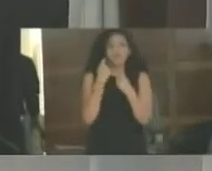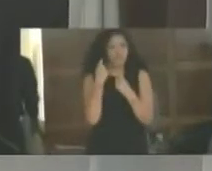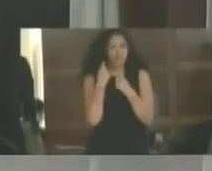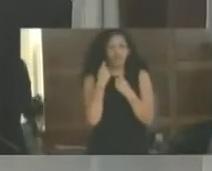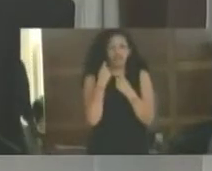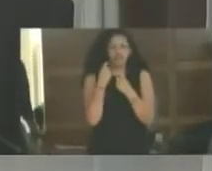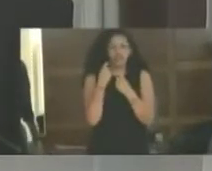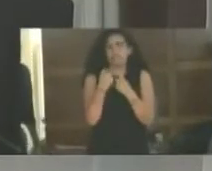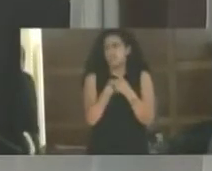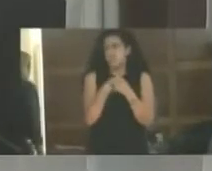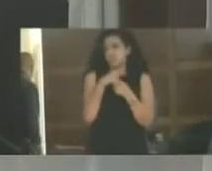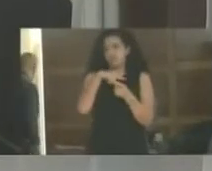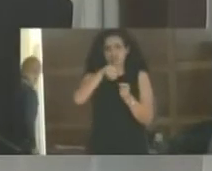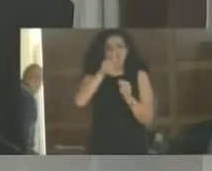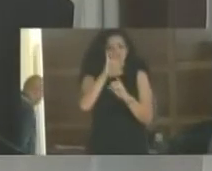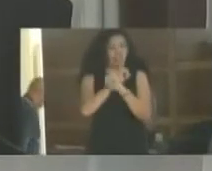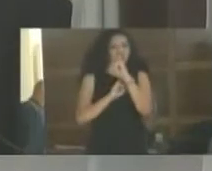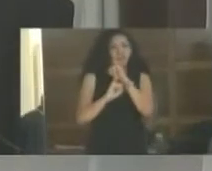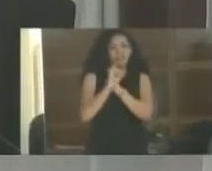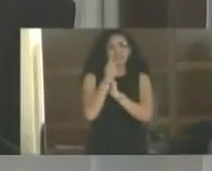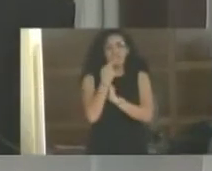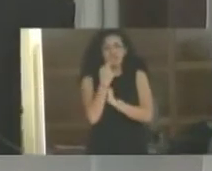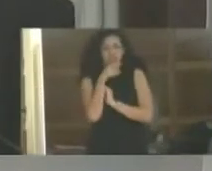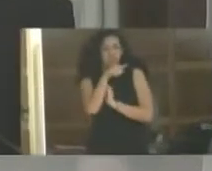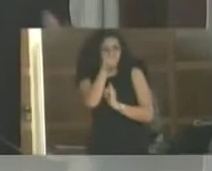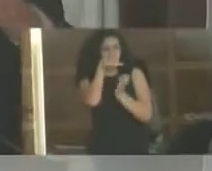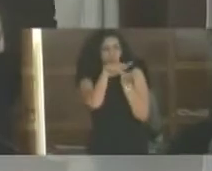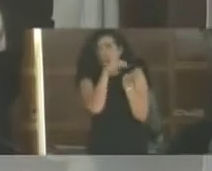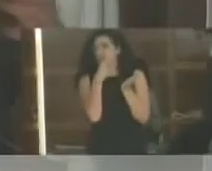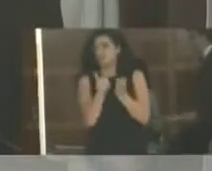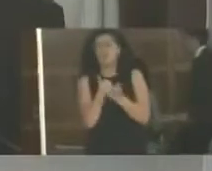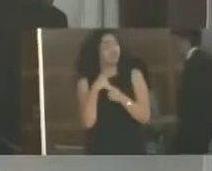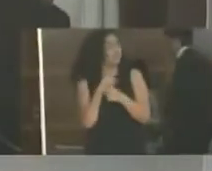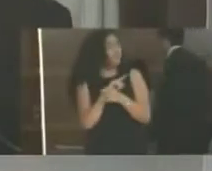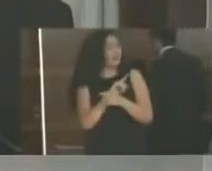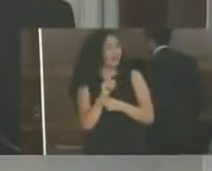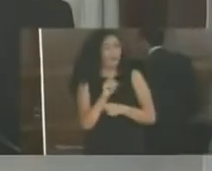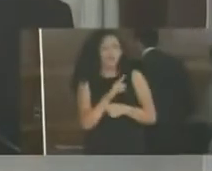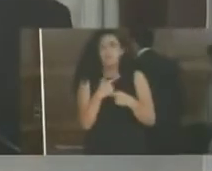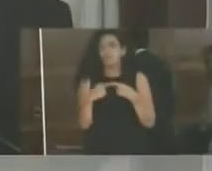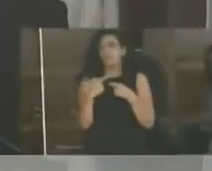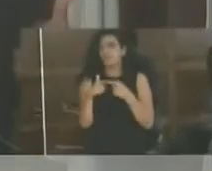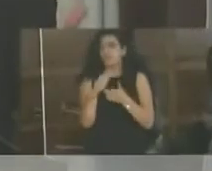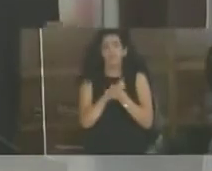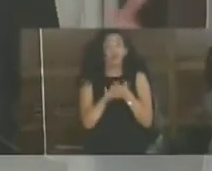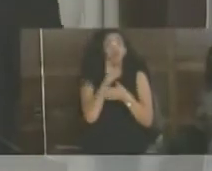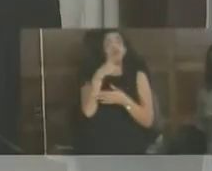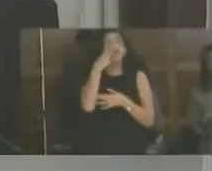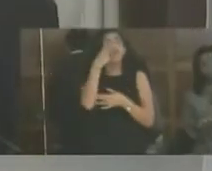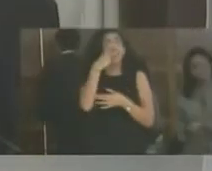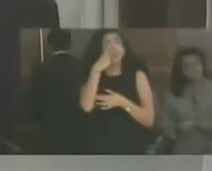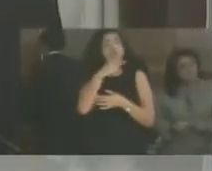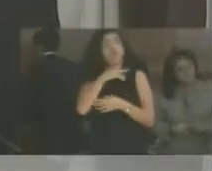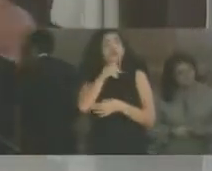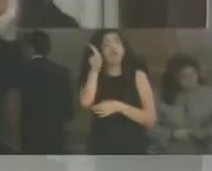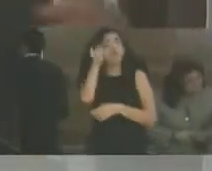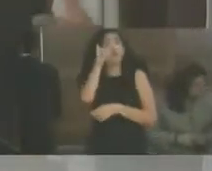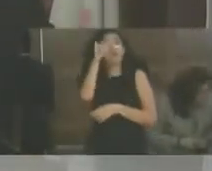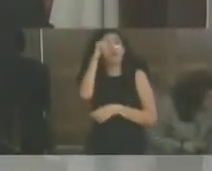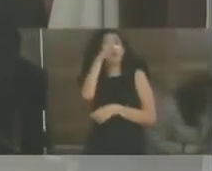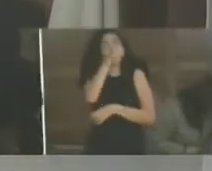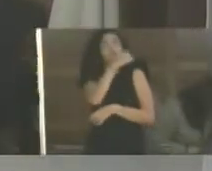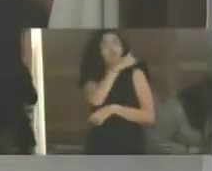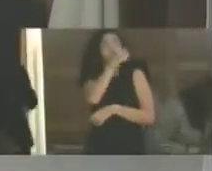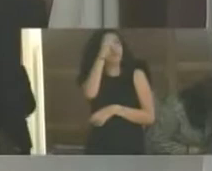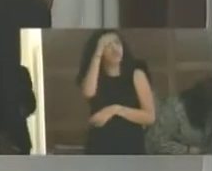social. Aí, tá me imitando? Não, isso é bom, pô. A gente tem que unir força. Os vereadores do Rio sempre são reeleitos. Porque não tem essa